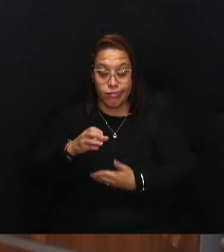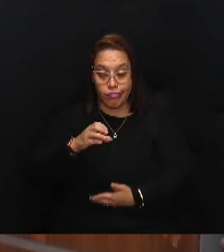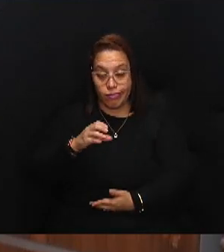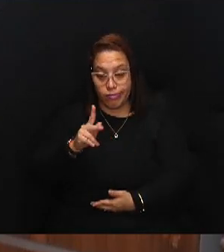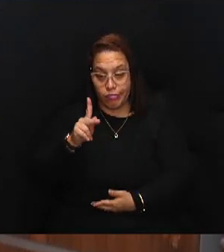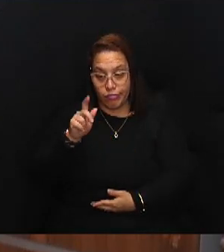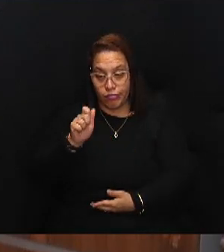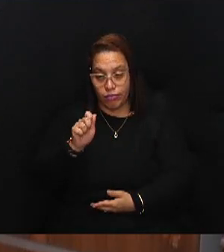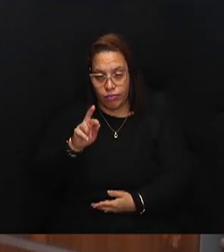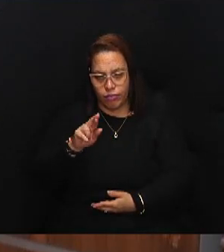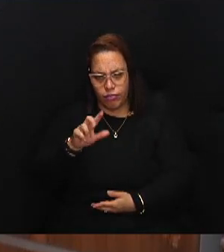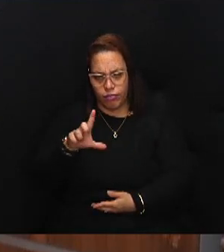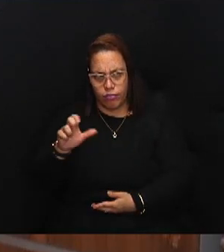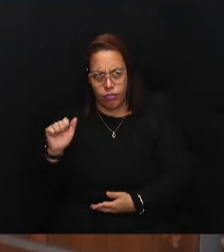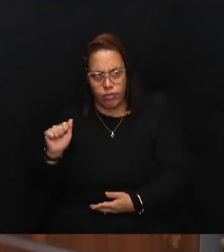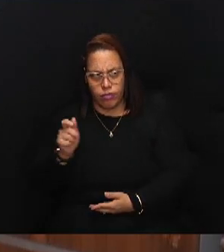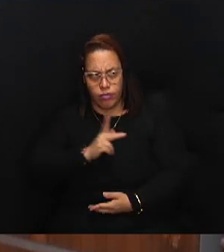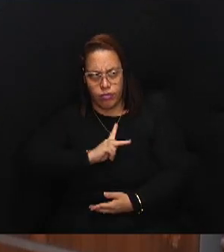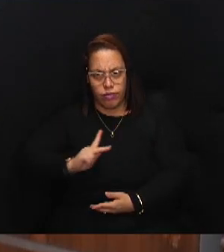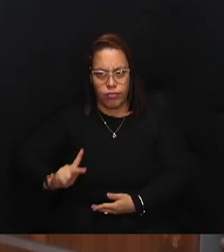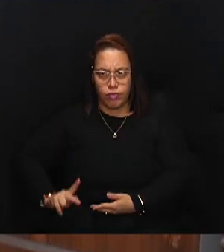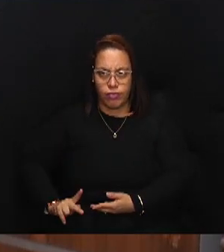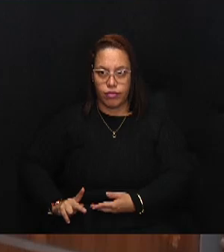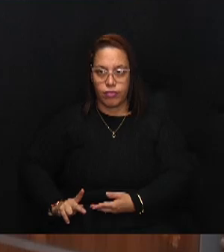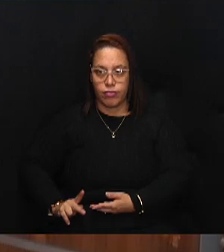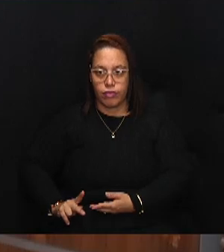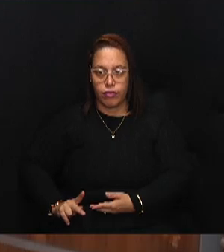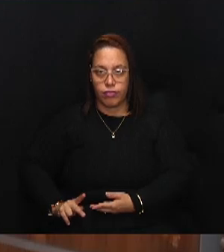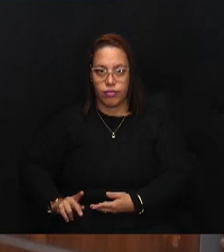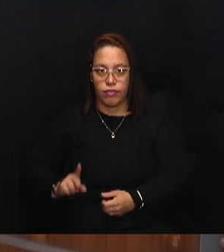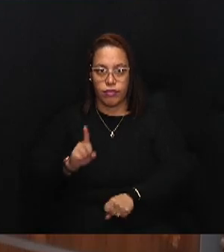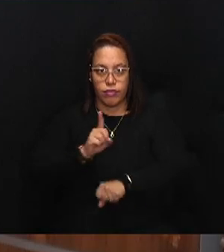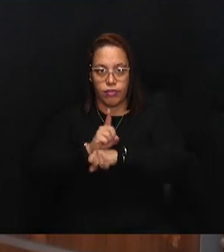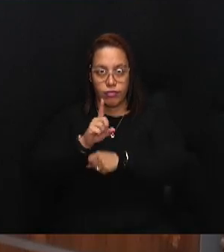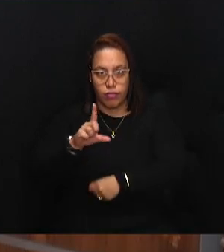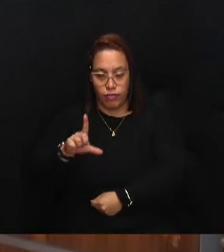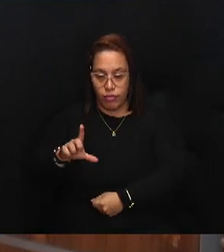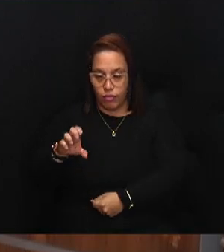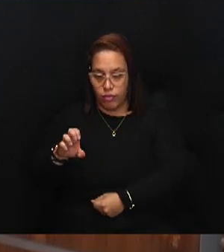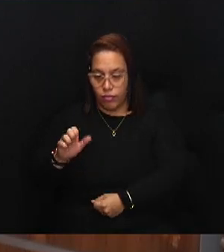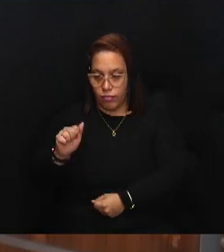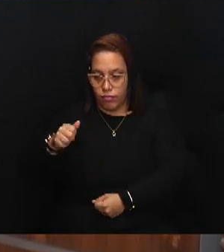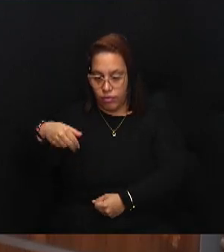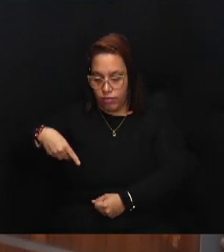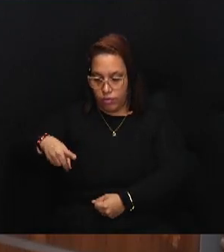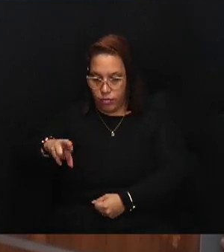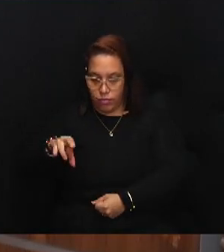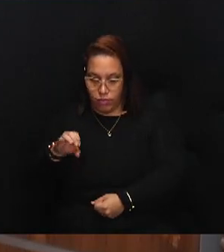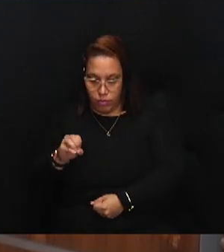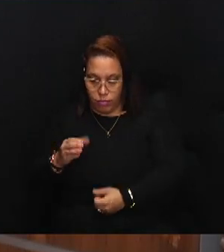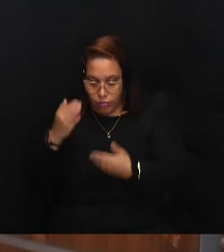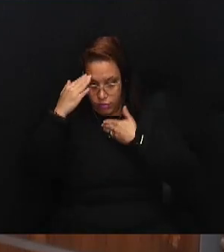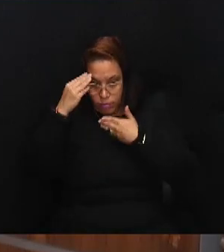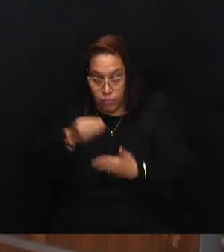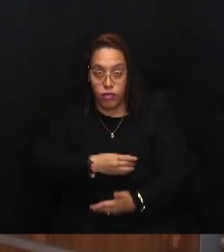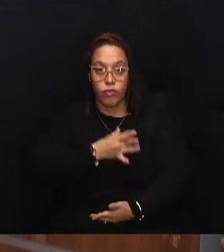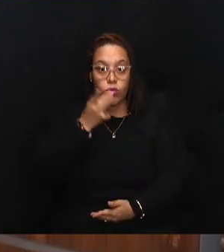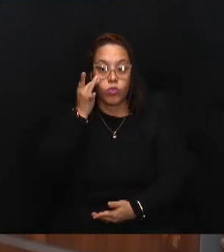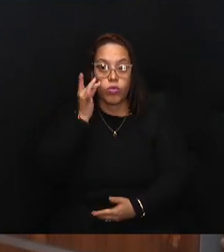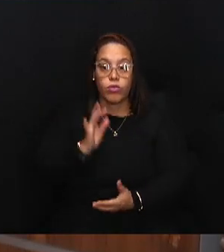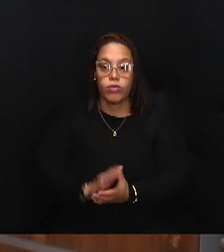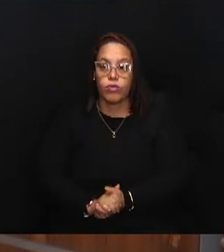é presidente do Conselho Municipal do Idoso, conheço, tá? Carla, tá, e o doutor Leandro aqui também, que participa sempre junto com a gente. Tá, obrigado pela presença. Obrigado.